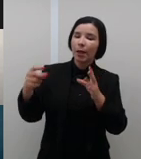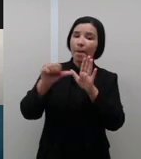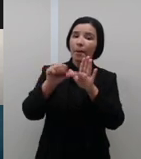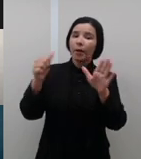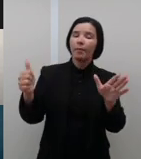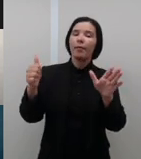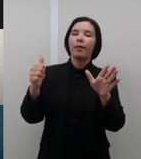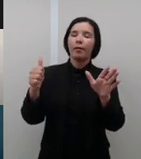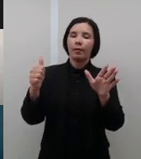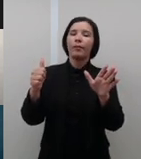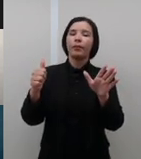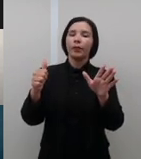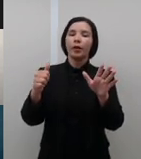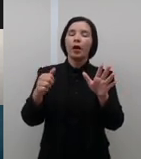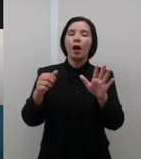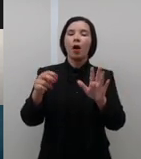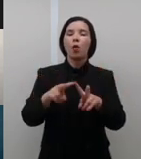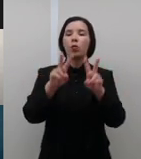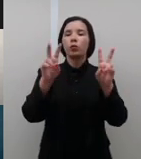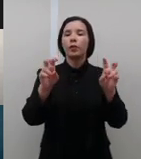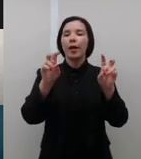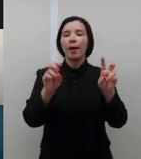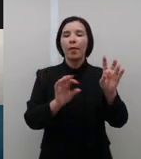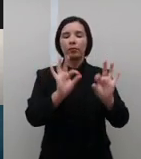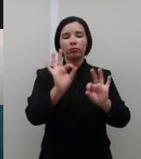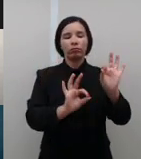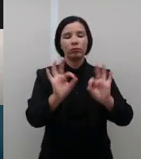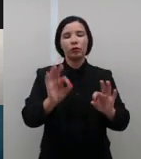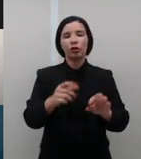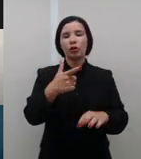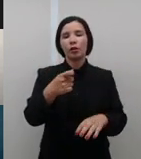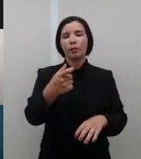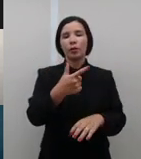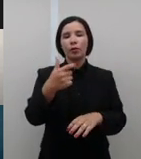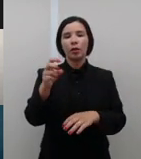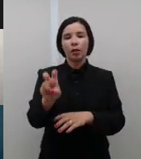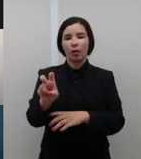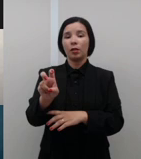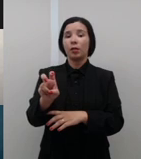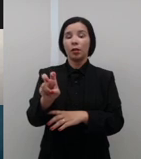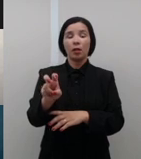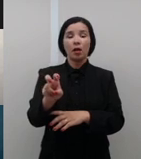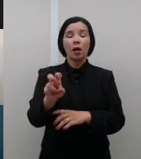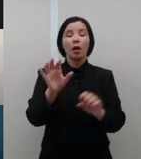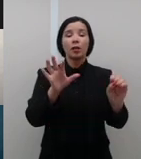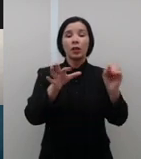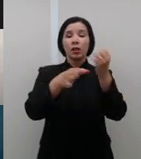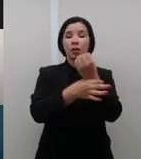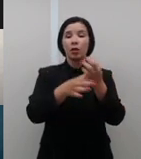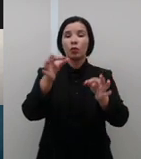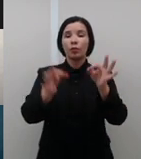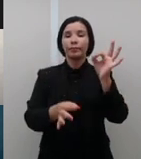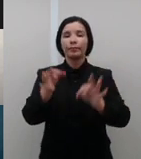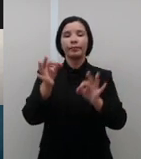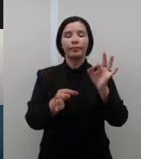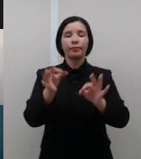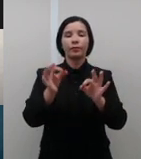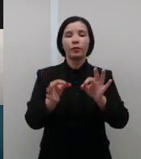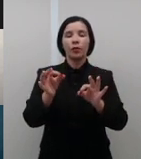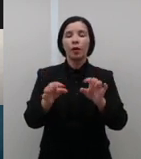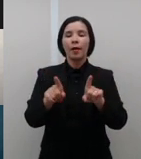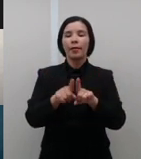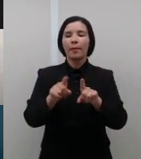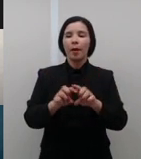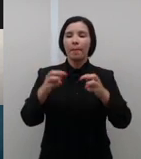quanto ao tema, que remonta ao ano 2015, em observância ao princípio da segurança jurídica, impessoalidade, moralidade